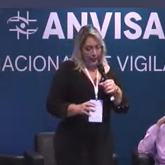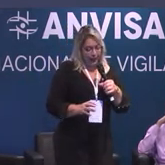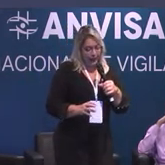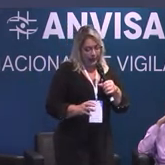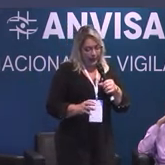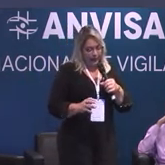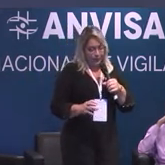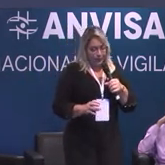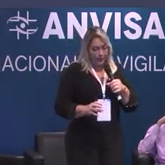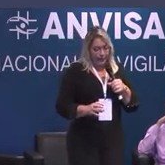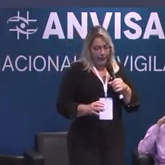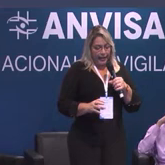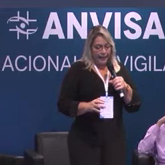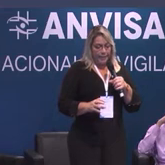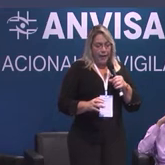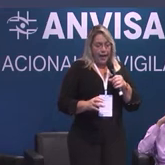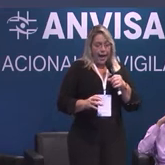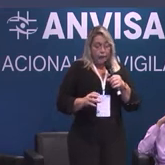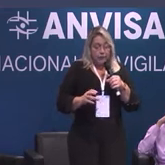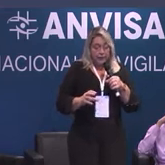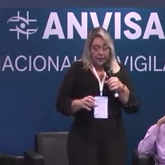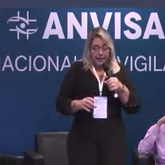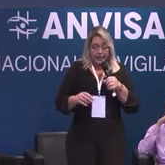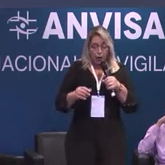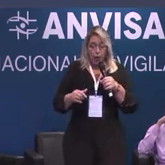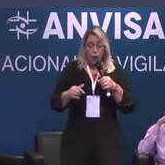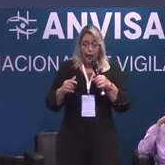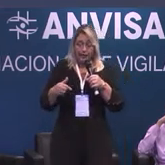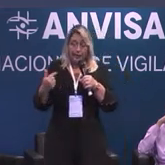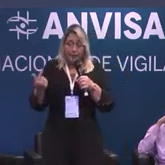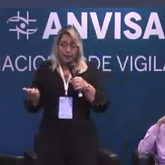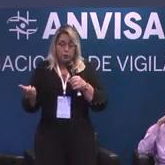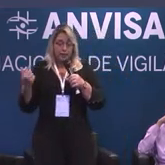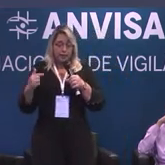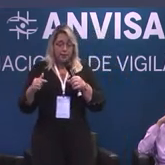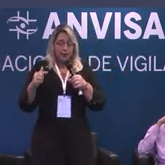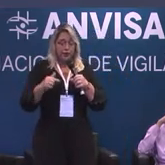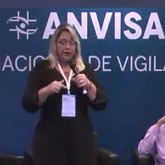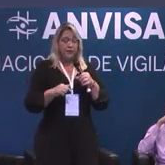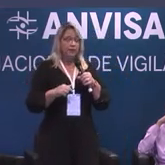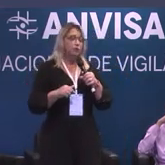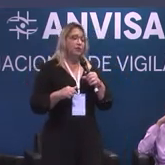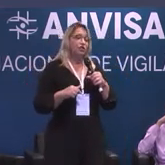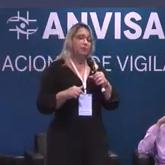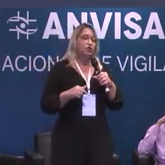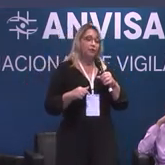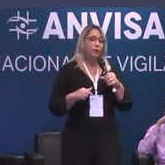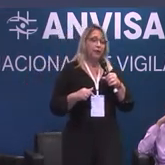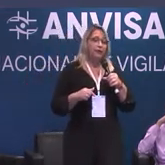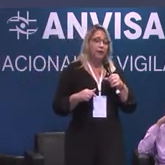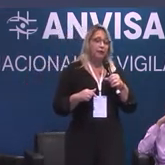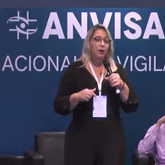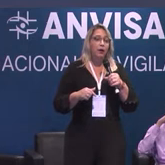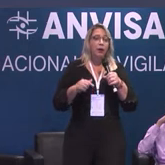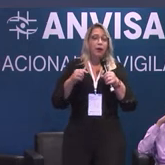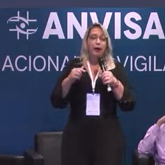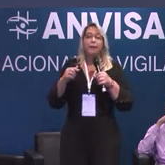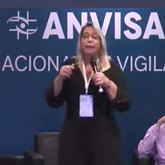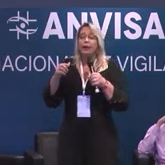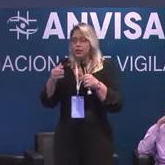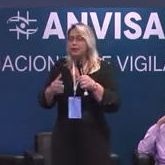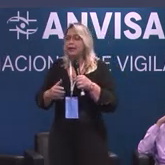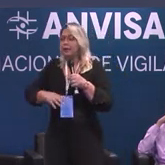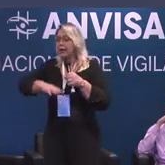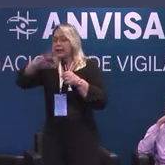essa responsabilidade. A ausência ou até mesmo a simplificação dos sistemas de informação. A